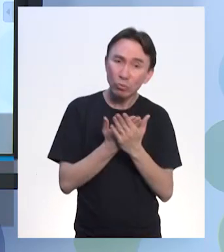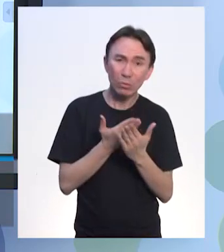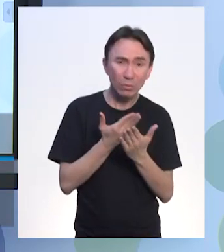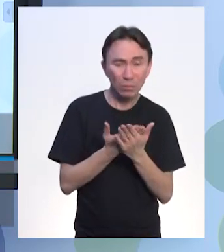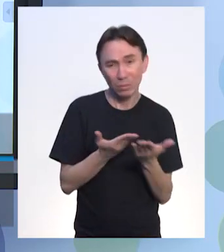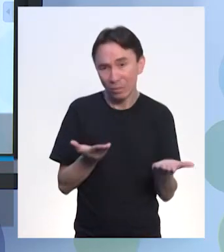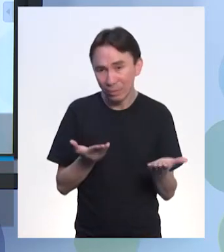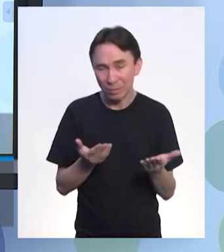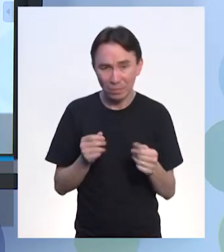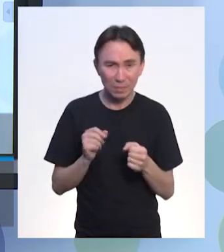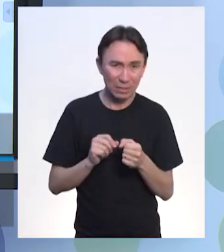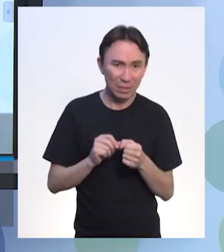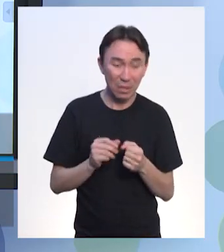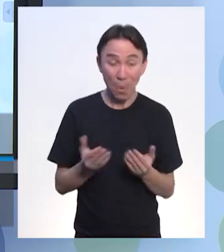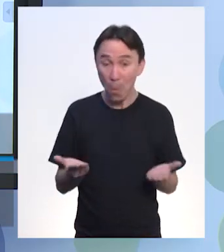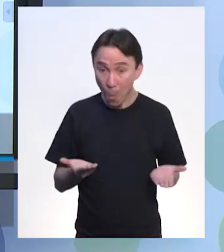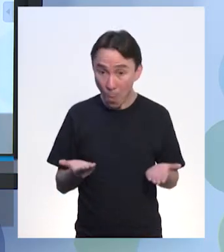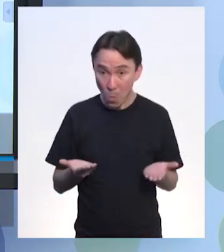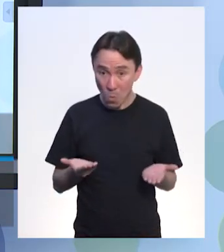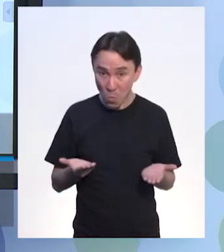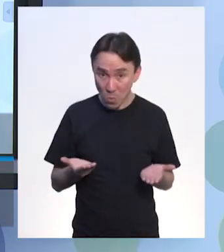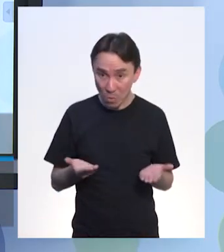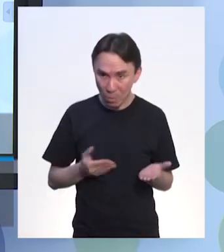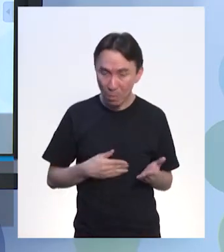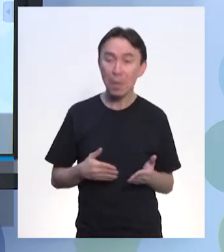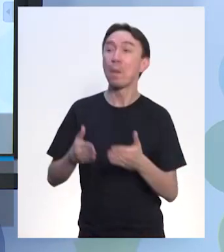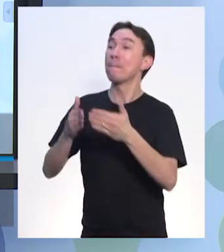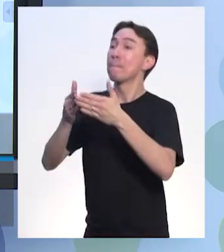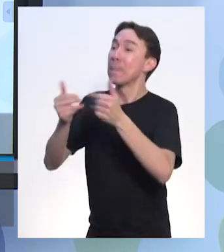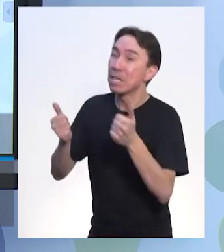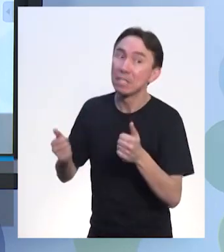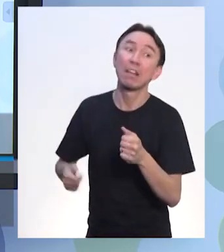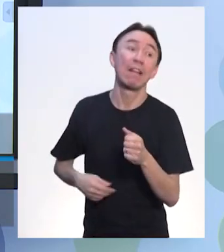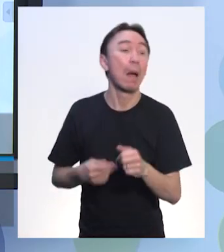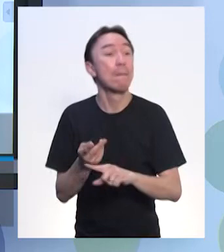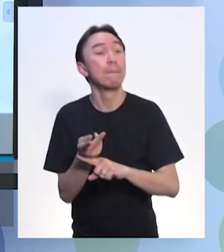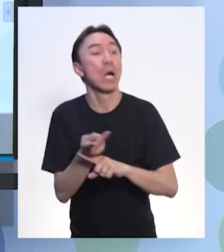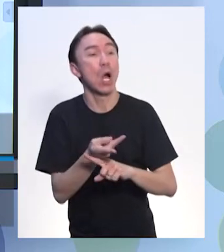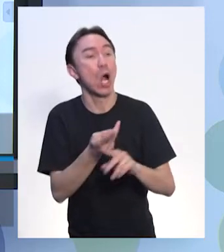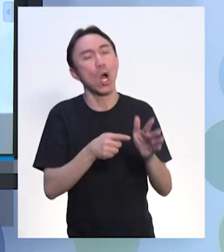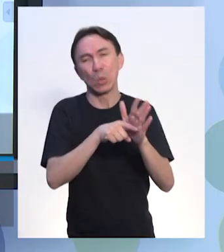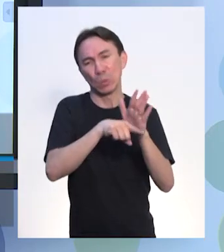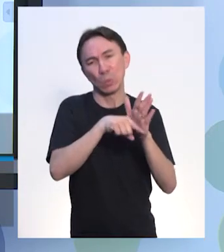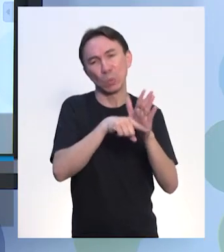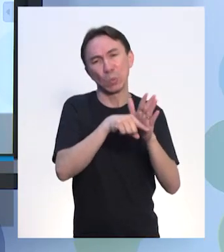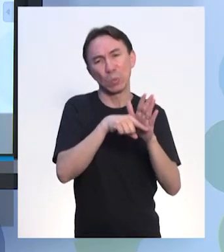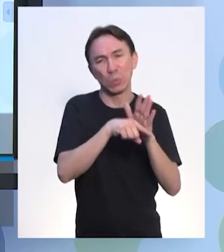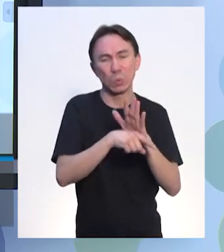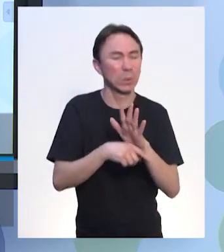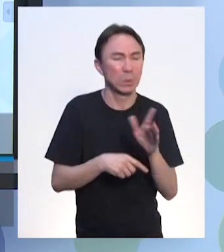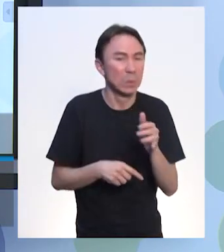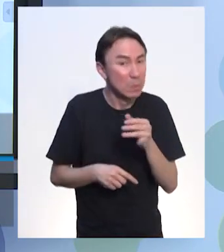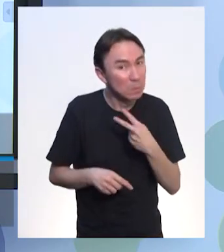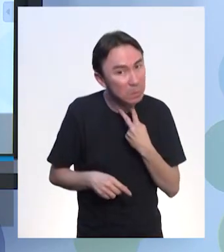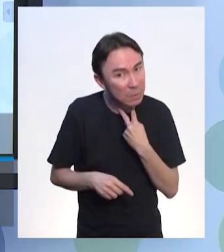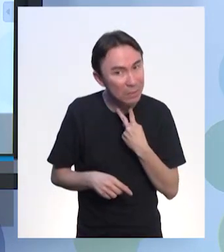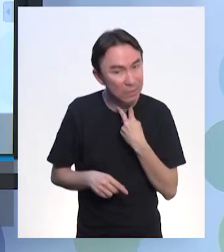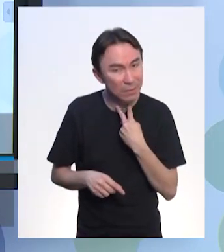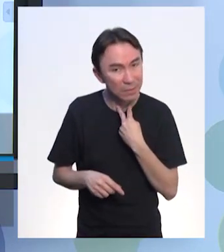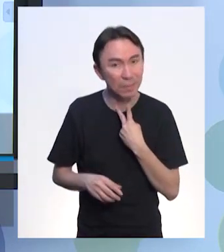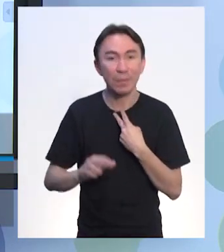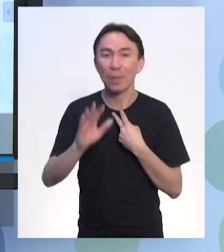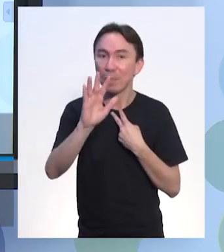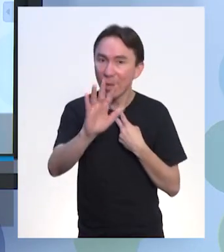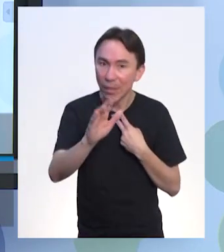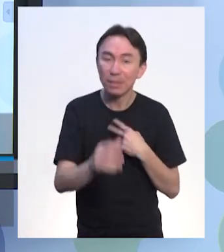não posso fazer isso hoje. Pedir para que vocês vão à rua, em campo, fazer essa pesquisa. Tá bom? Mas aí, com a orientação do